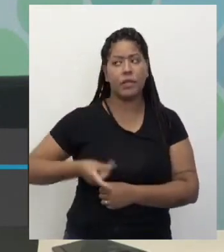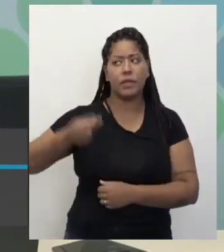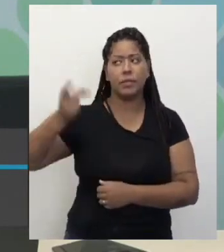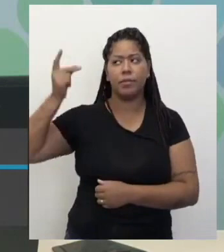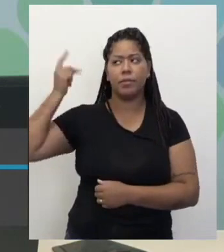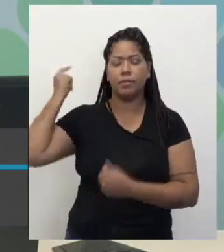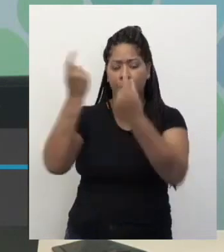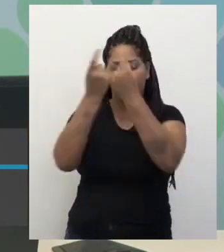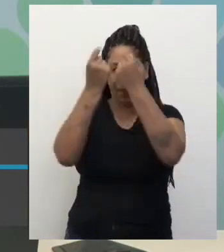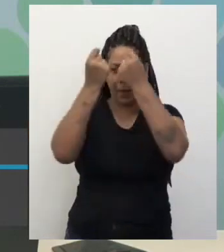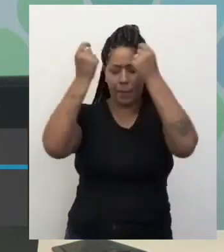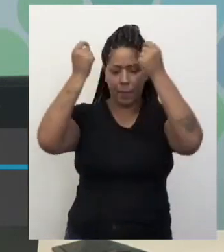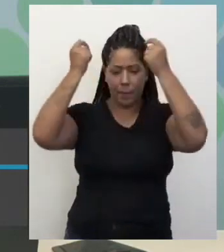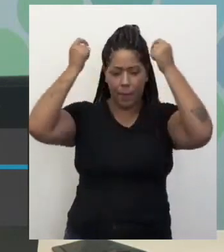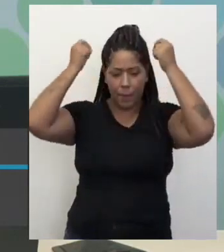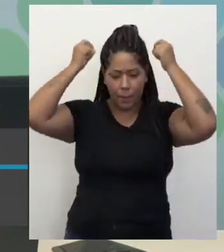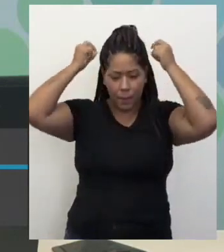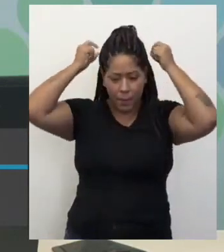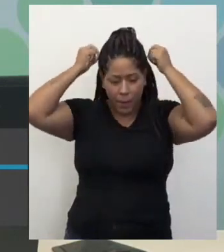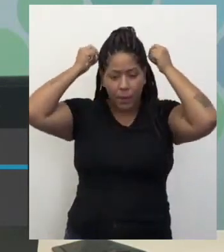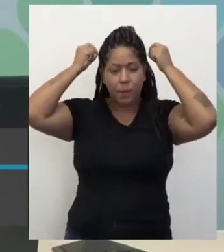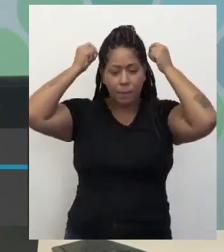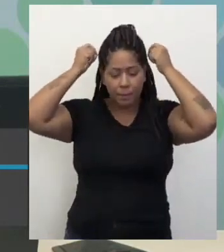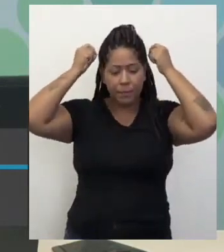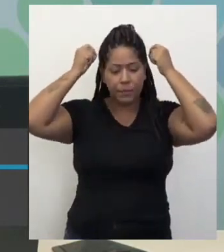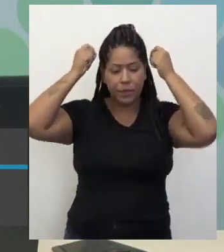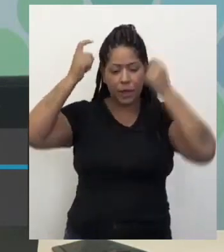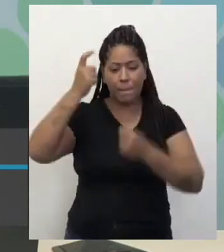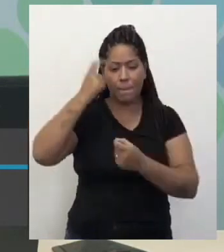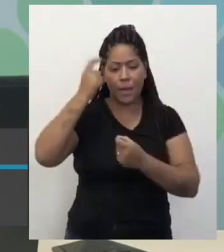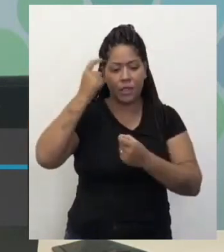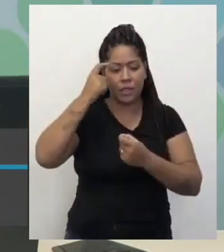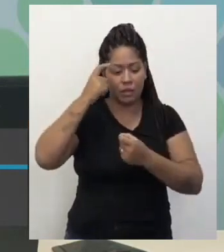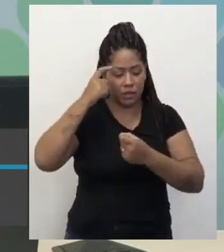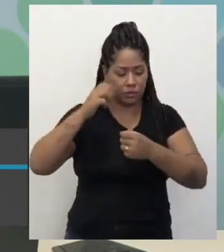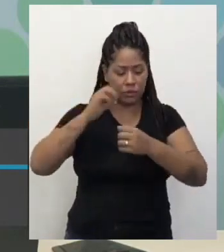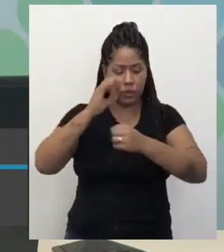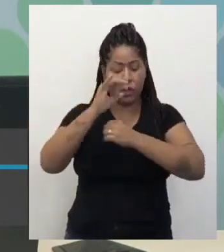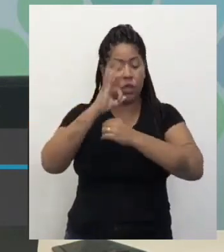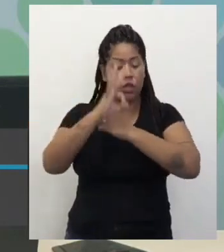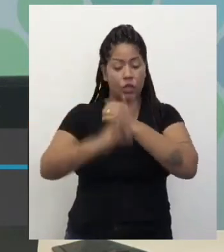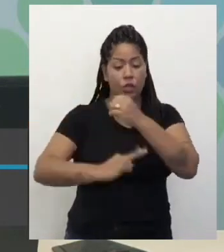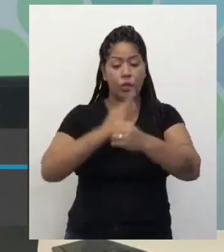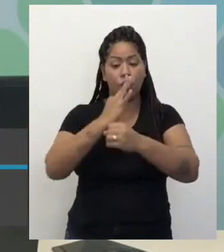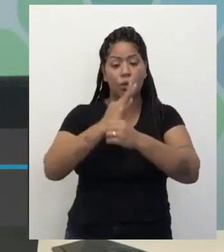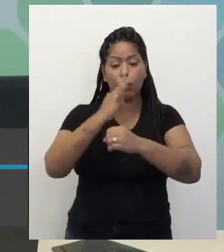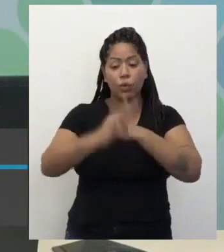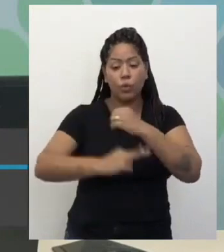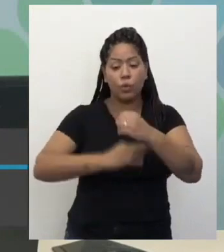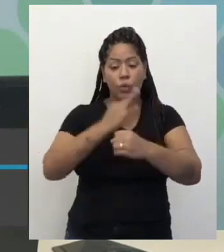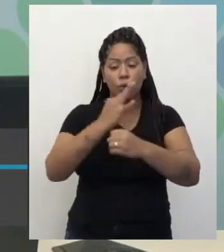se pensava o espaço urbano em núcleos, né? E quanto mais próximo do